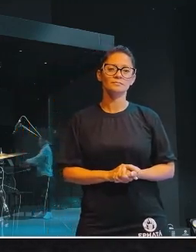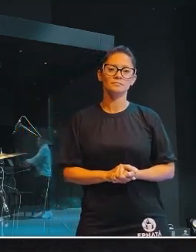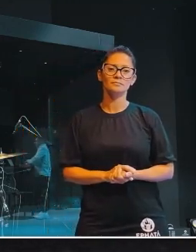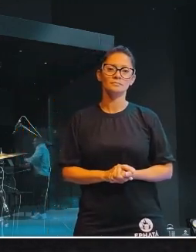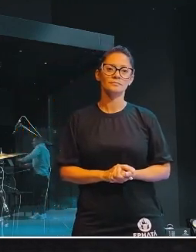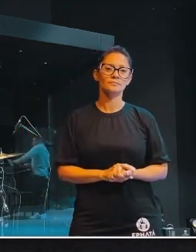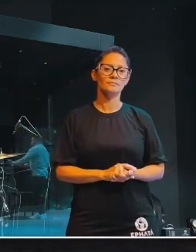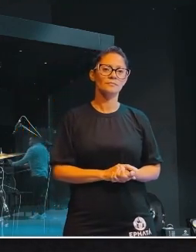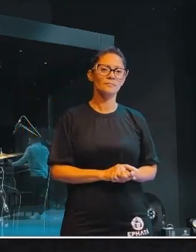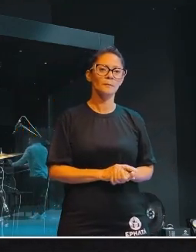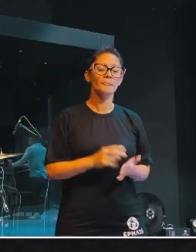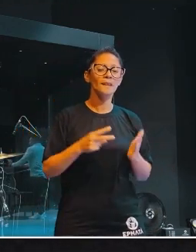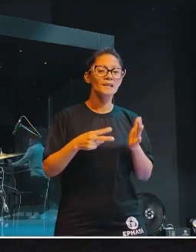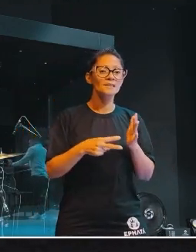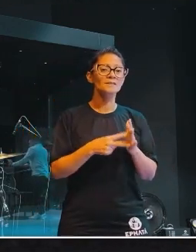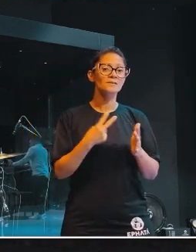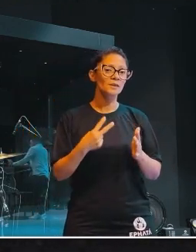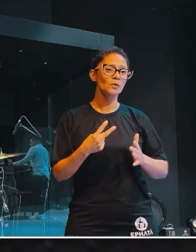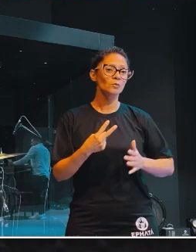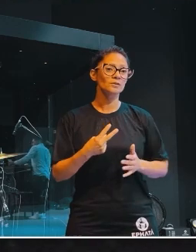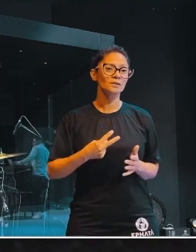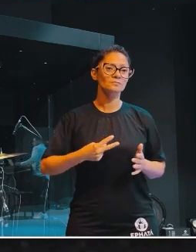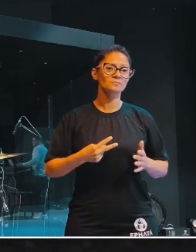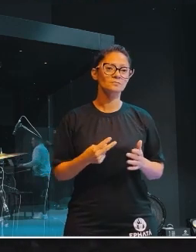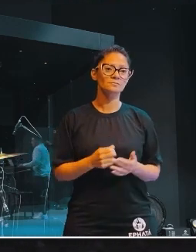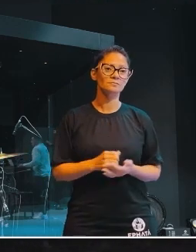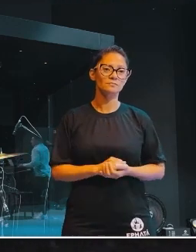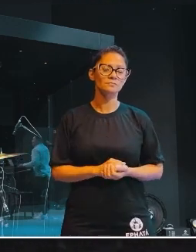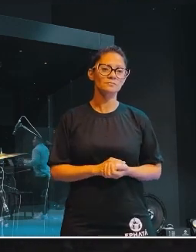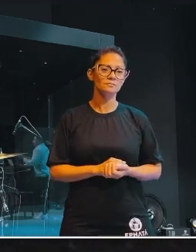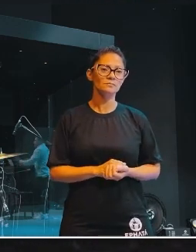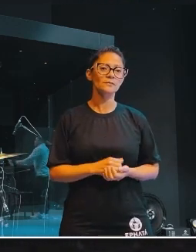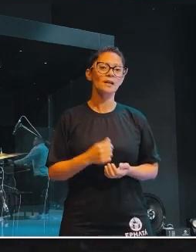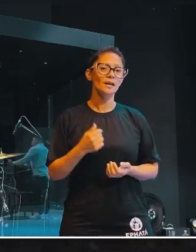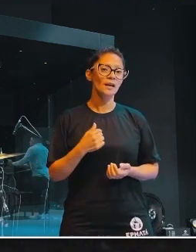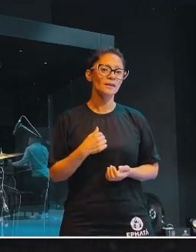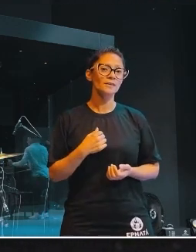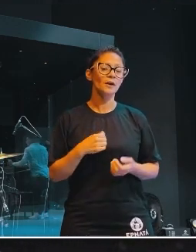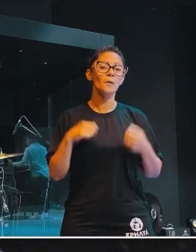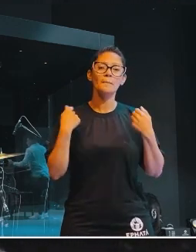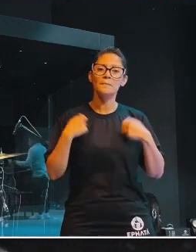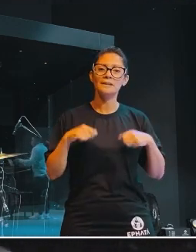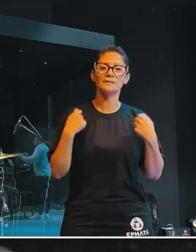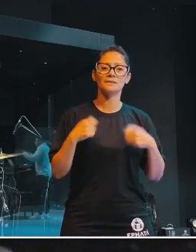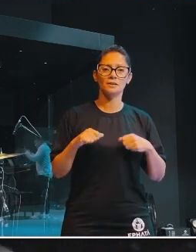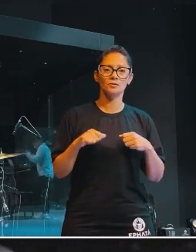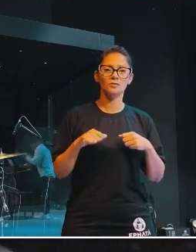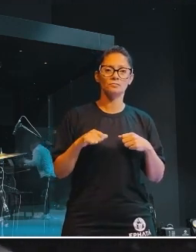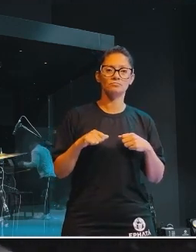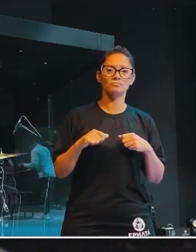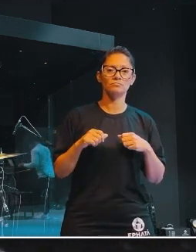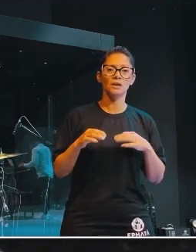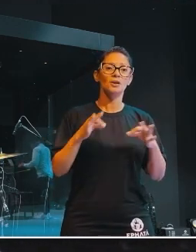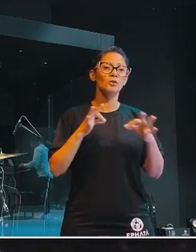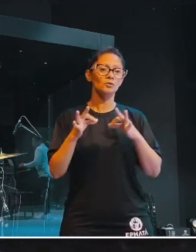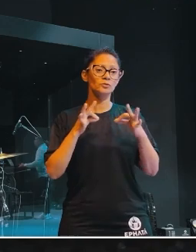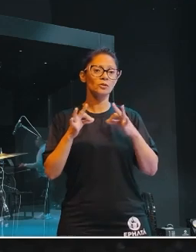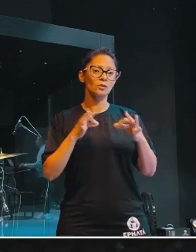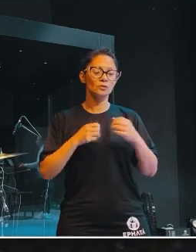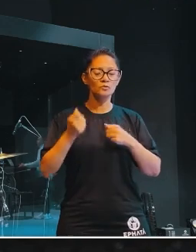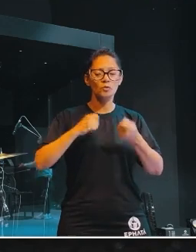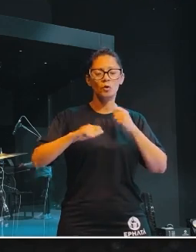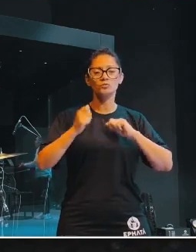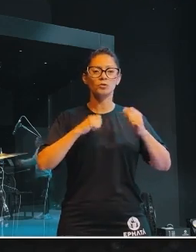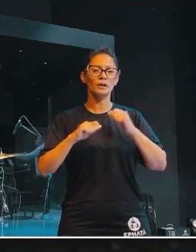Segunda lição que eu aprendo com Josafá, e eu preciso correr, é que eu devo controlar as minhas emoções,